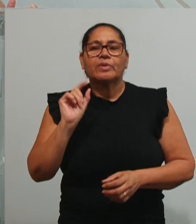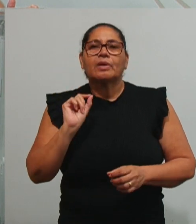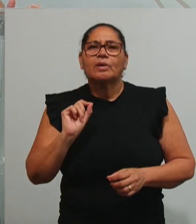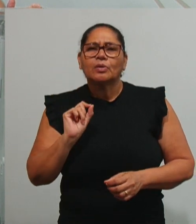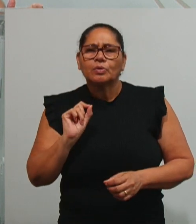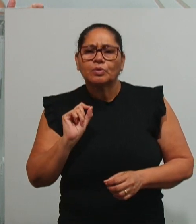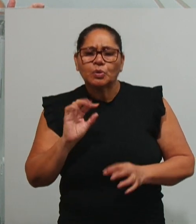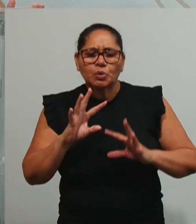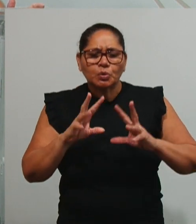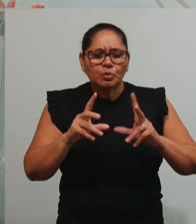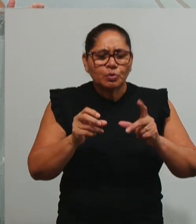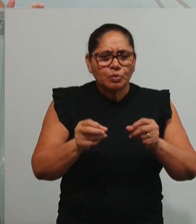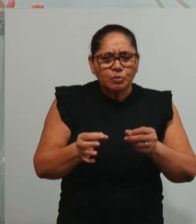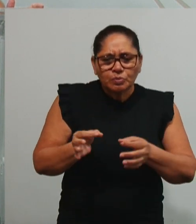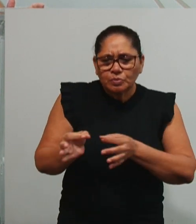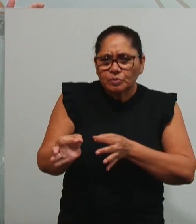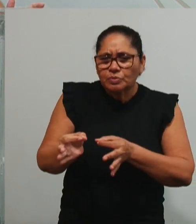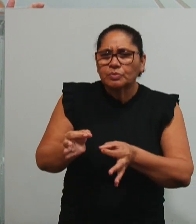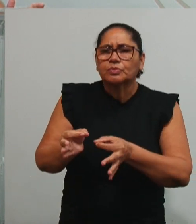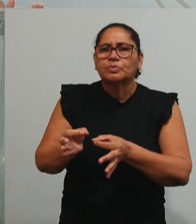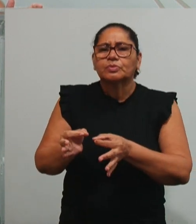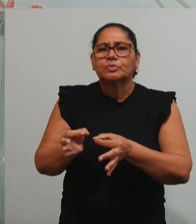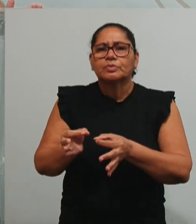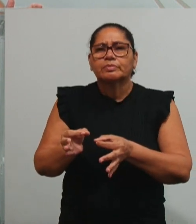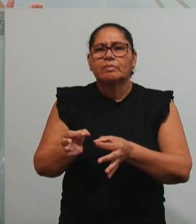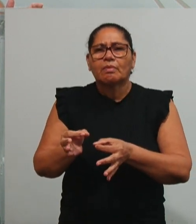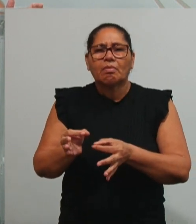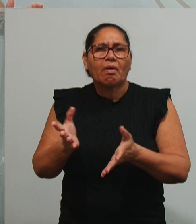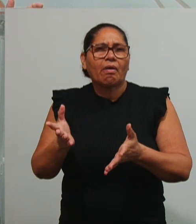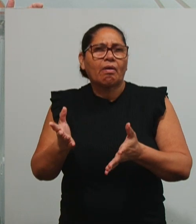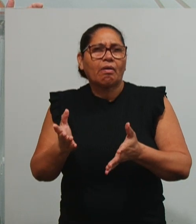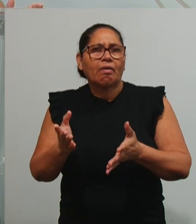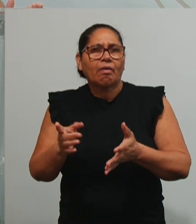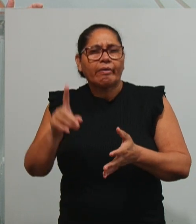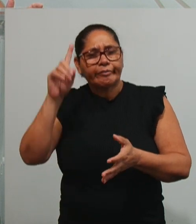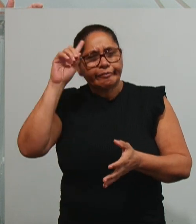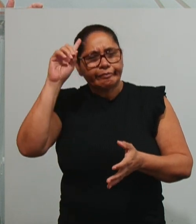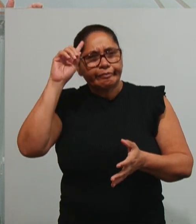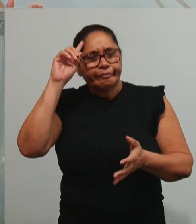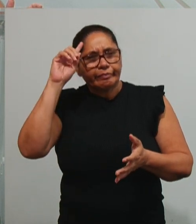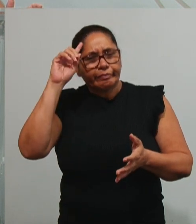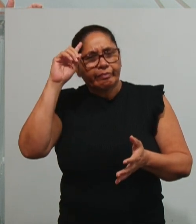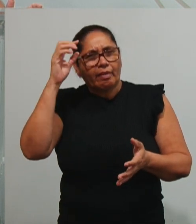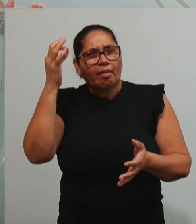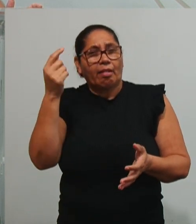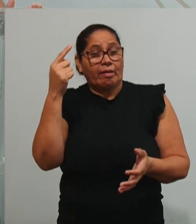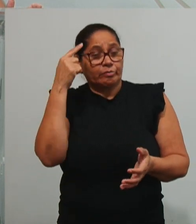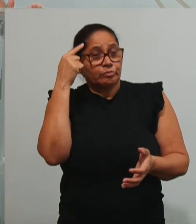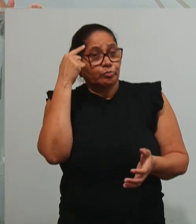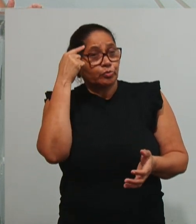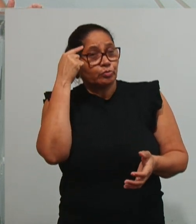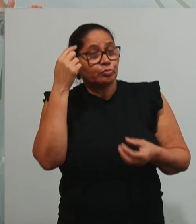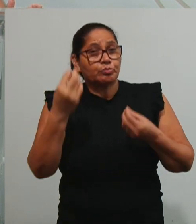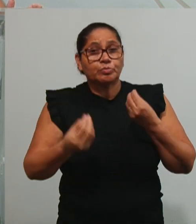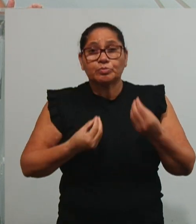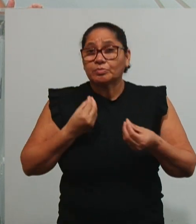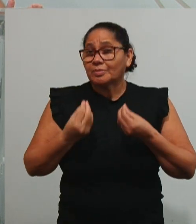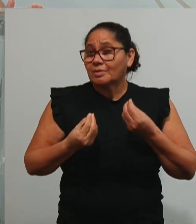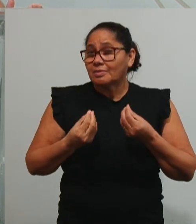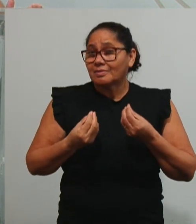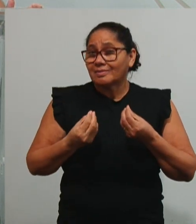dizer, tudo que eu planejei algum dia, né, todas as fontes de pensamento, de planejamento, eles se